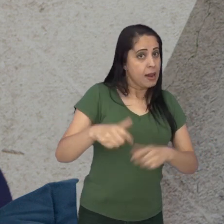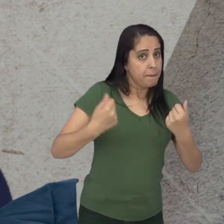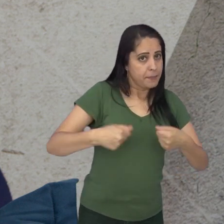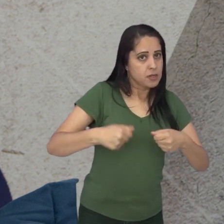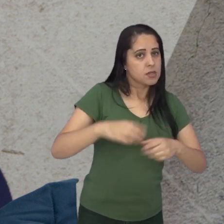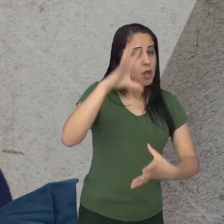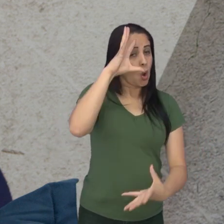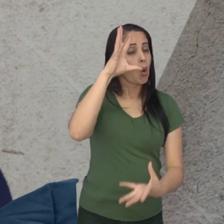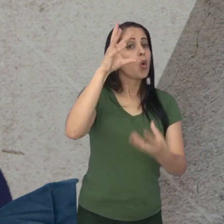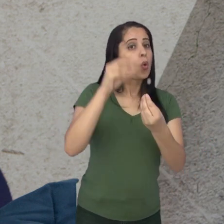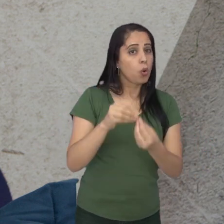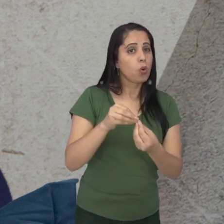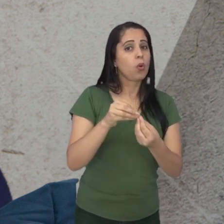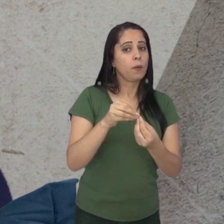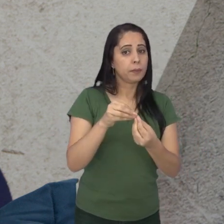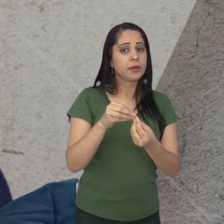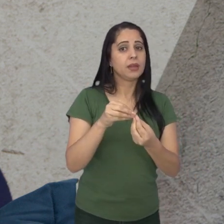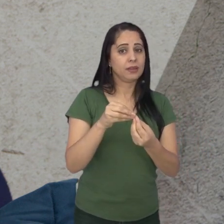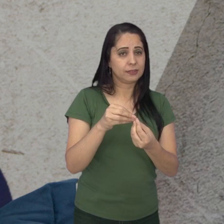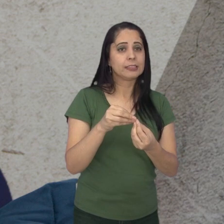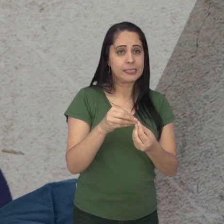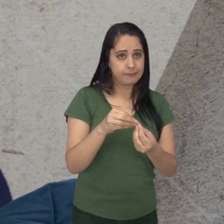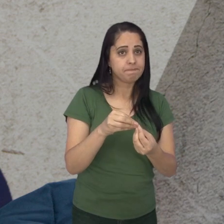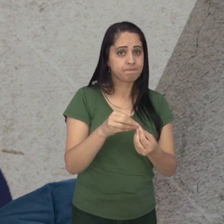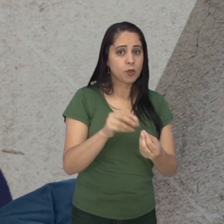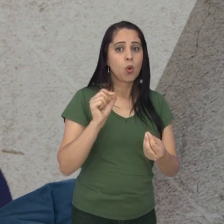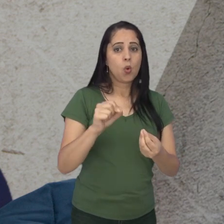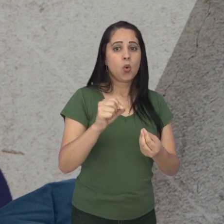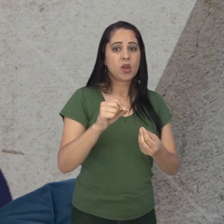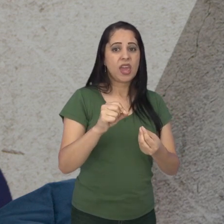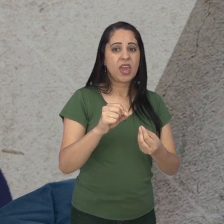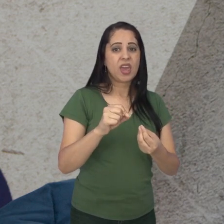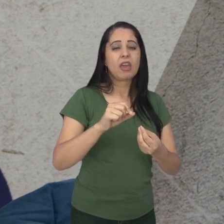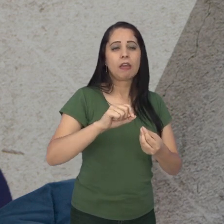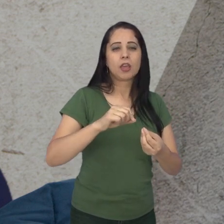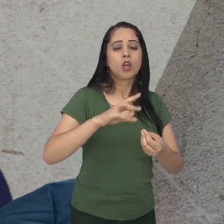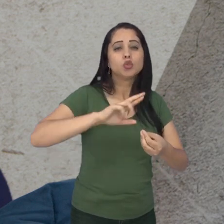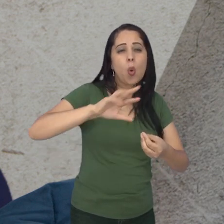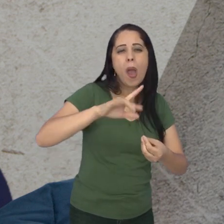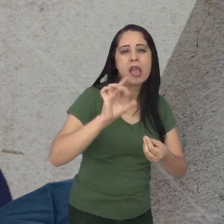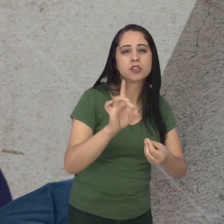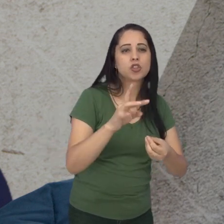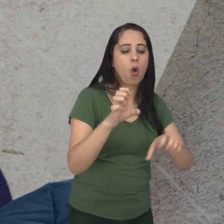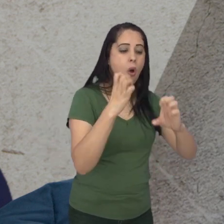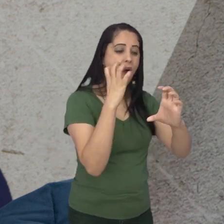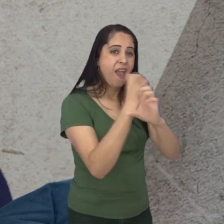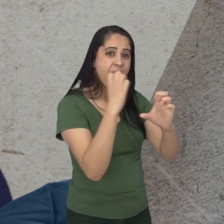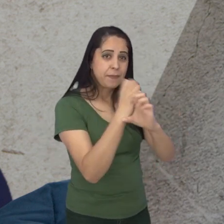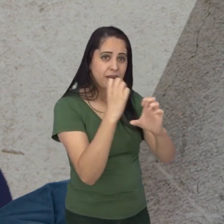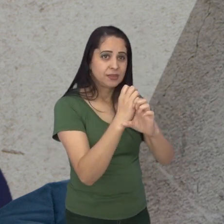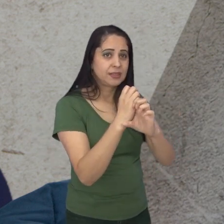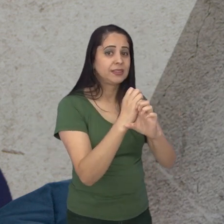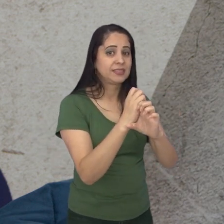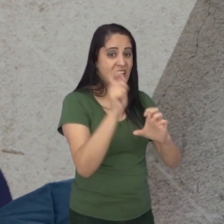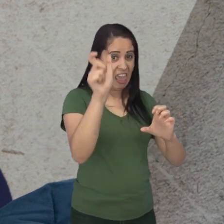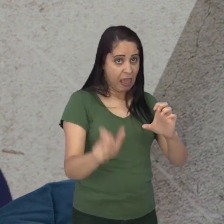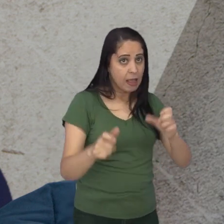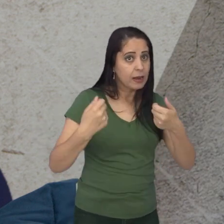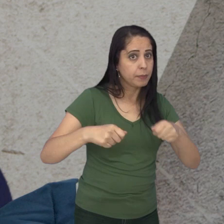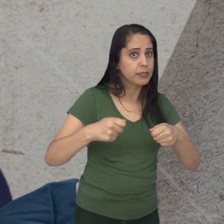que vai ter que abranger outras questões. Além da engenharia, ele também vai ter que ser